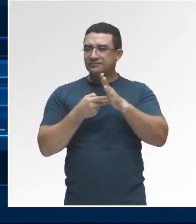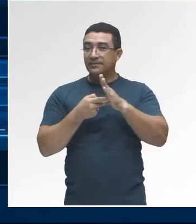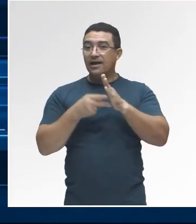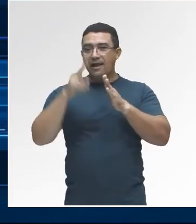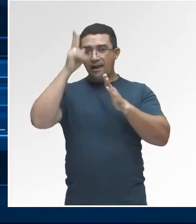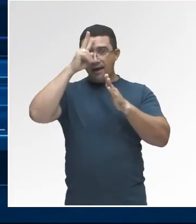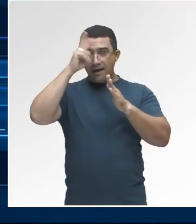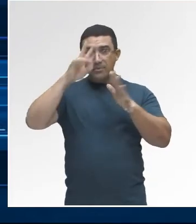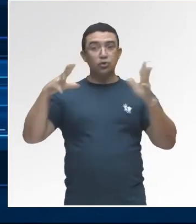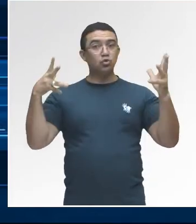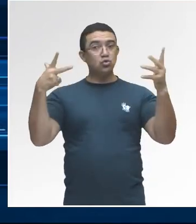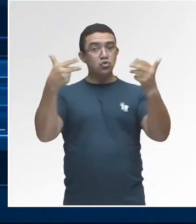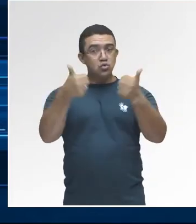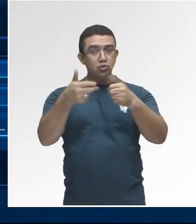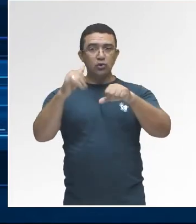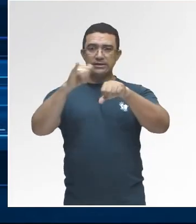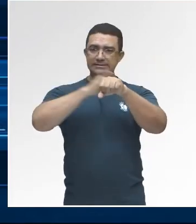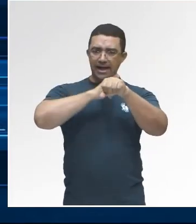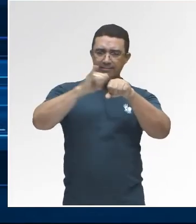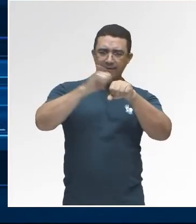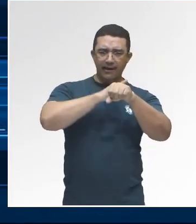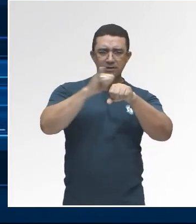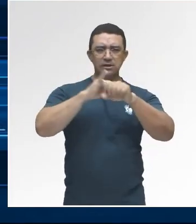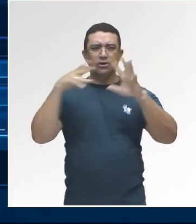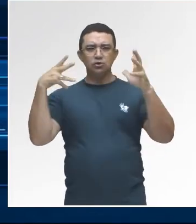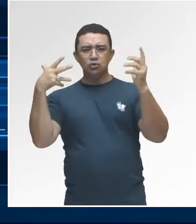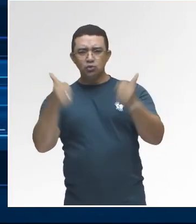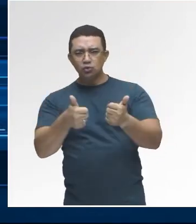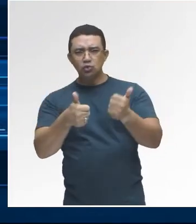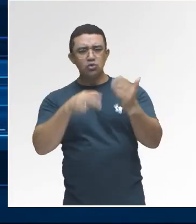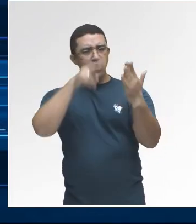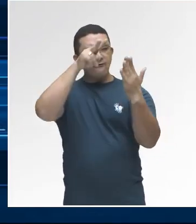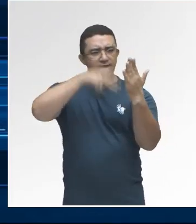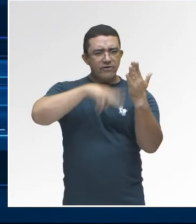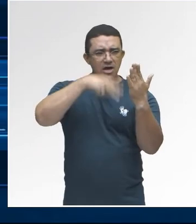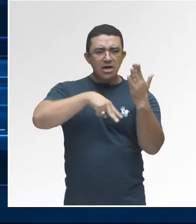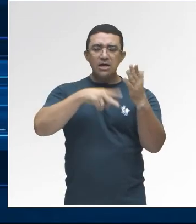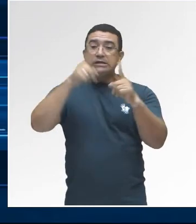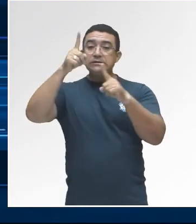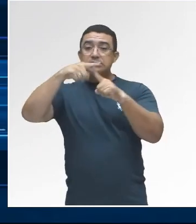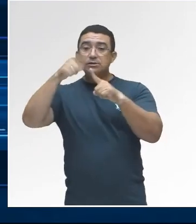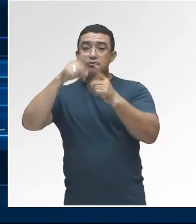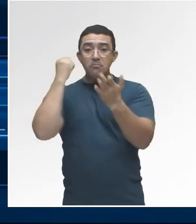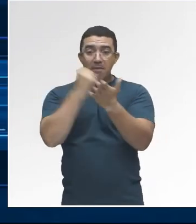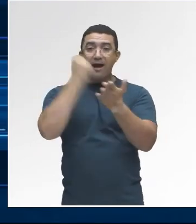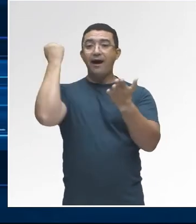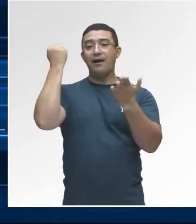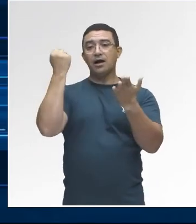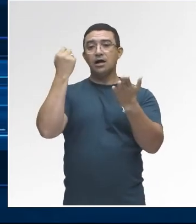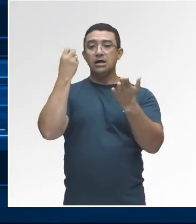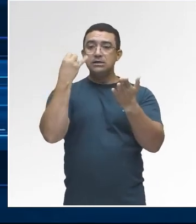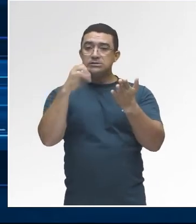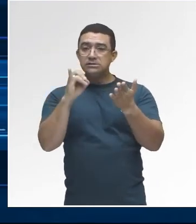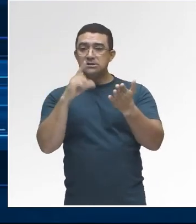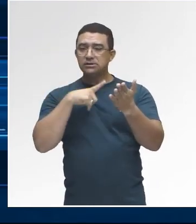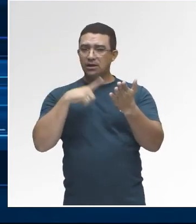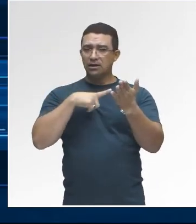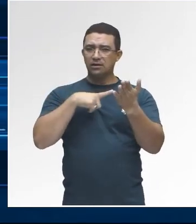anteriormente. Veja o título, vejam as marcas tipográficas, veja as informações que